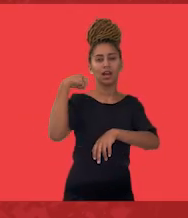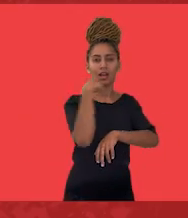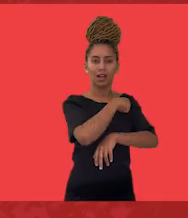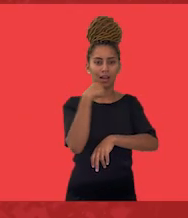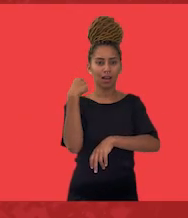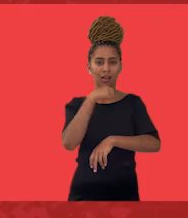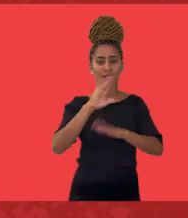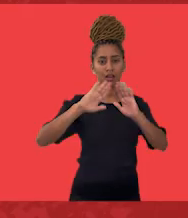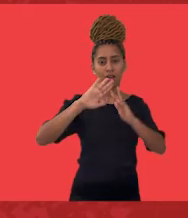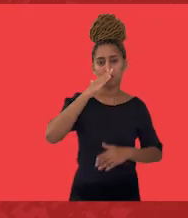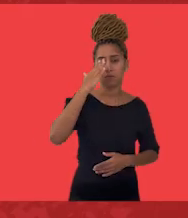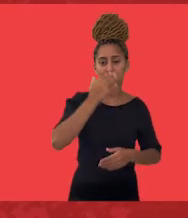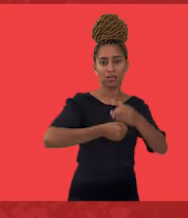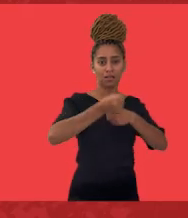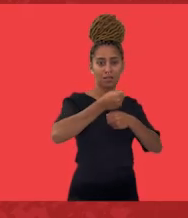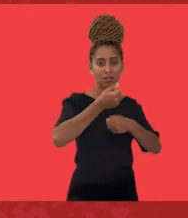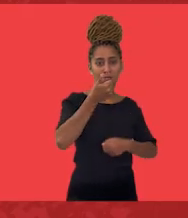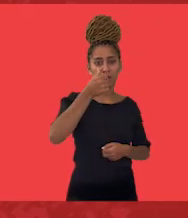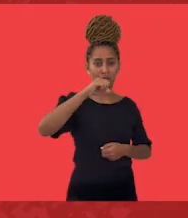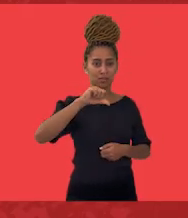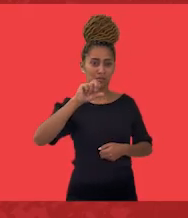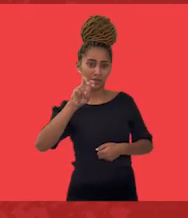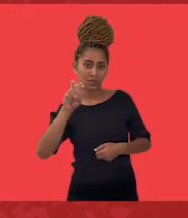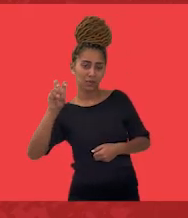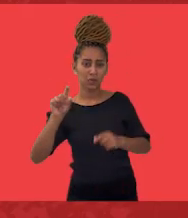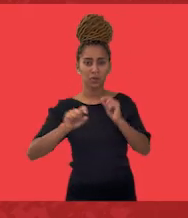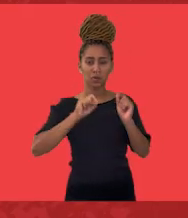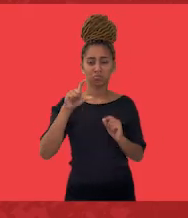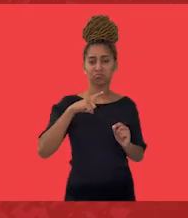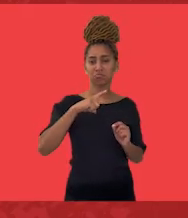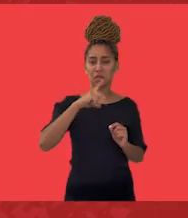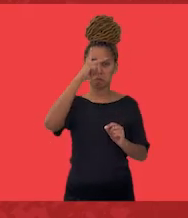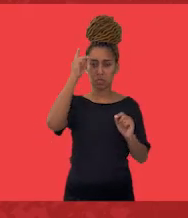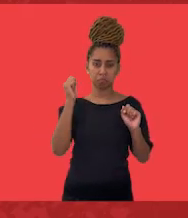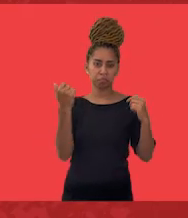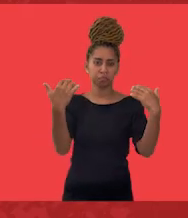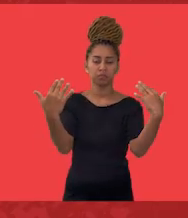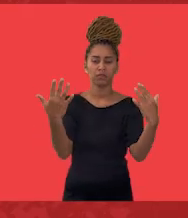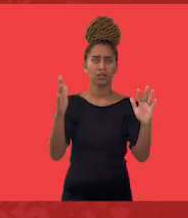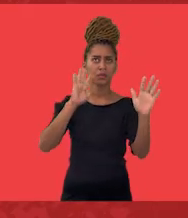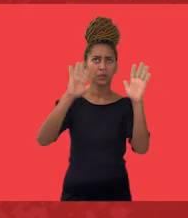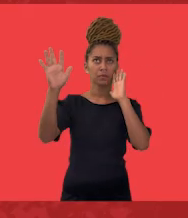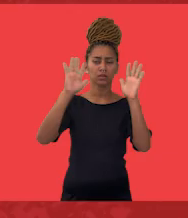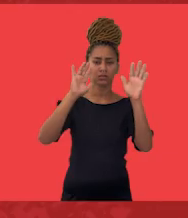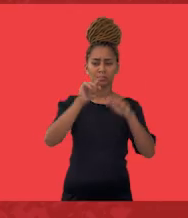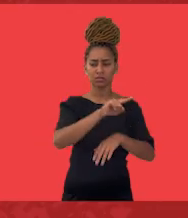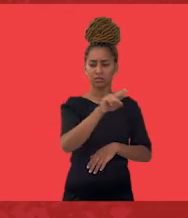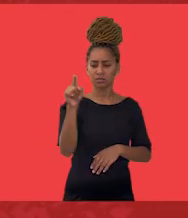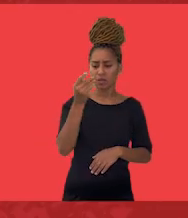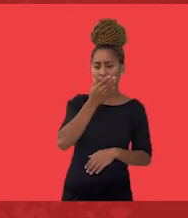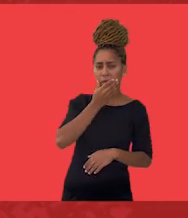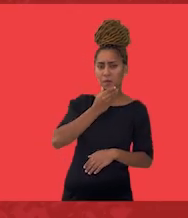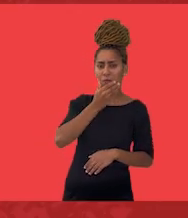à noite meus dedos tocam meus pelos. E tento em vão planejar